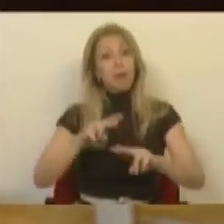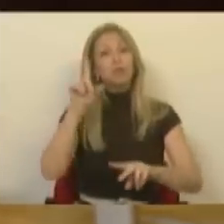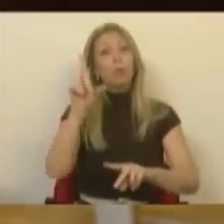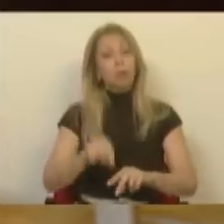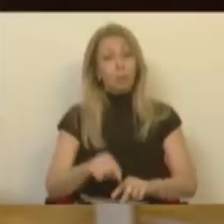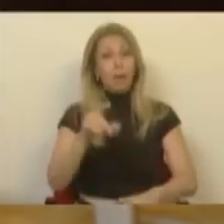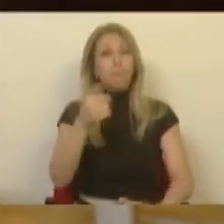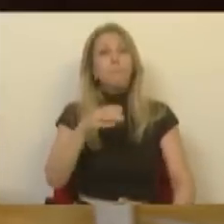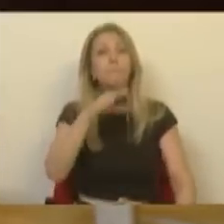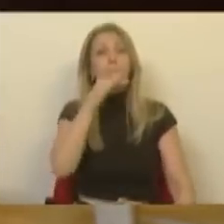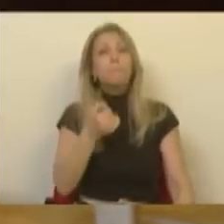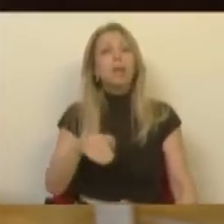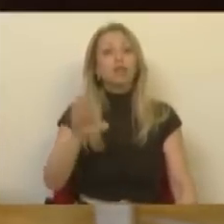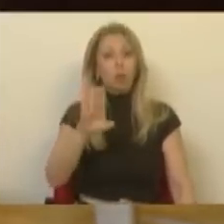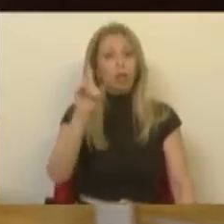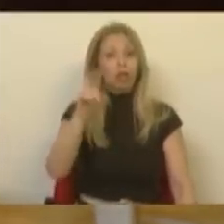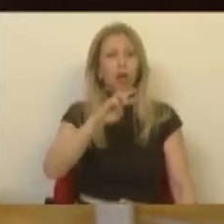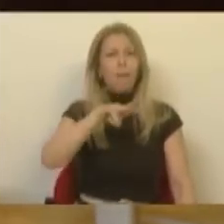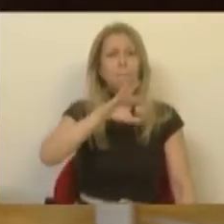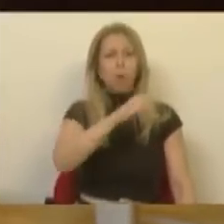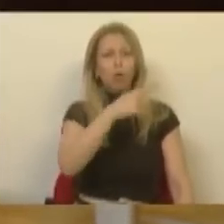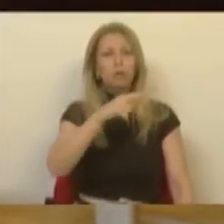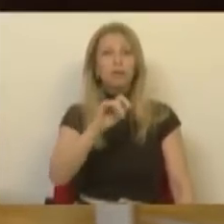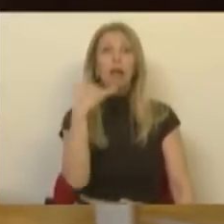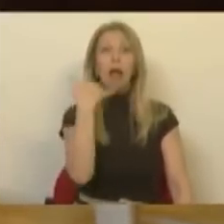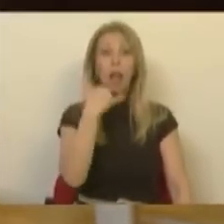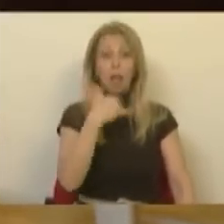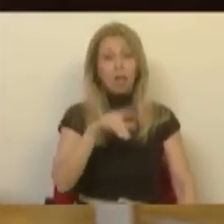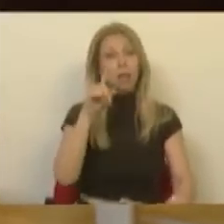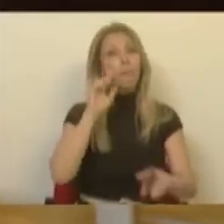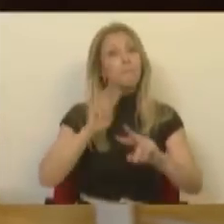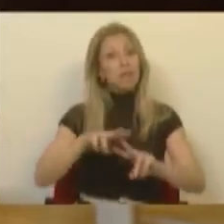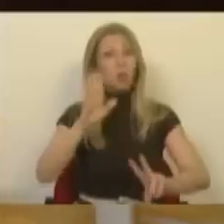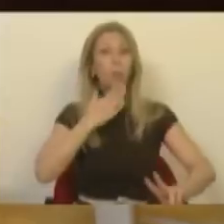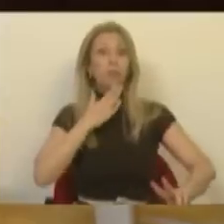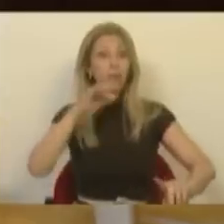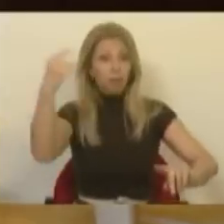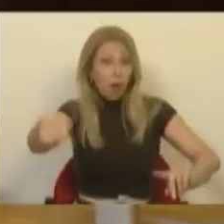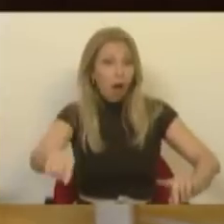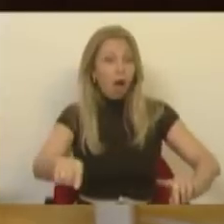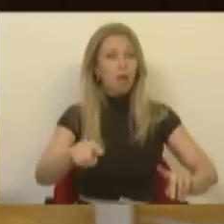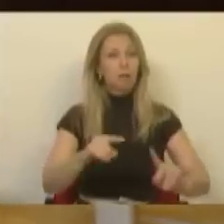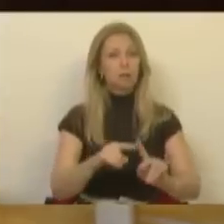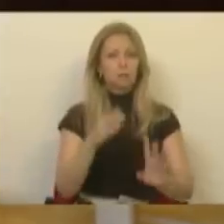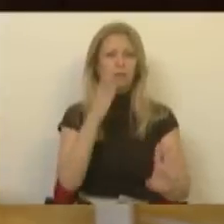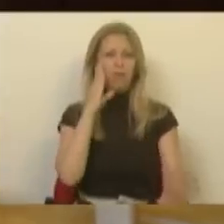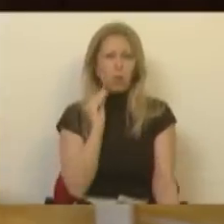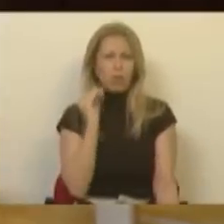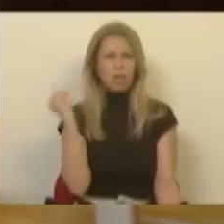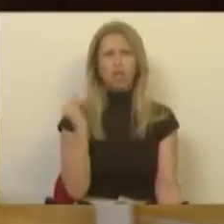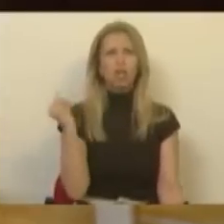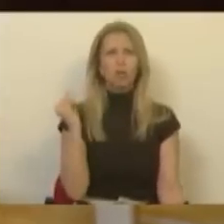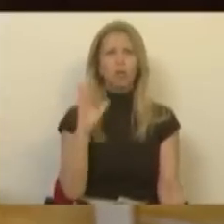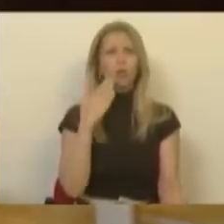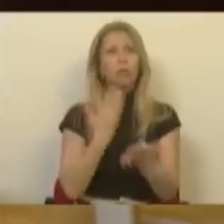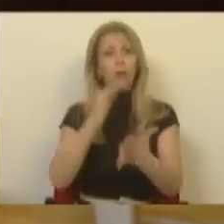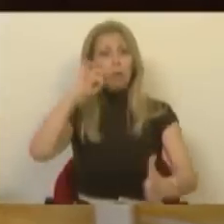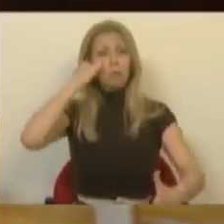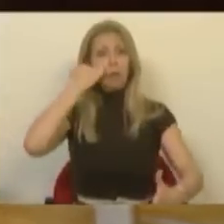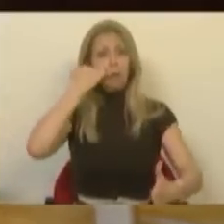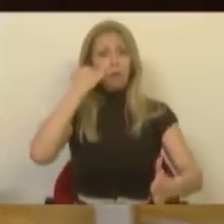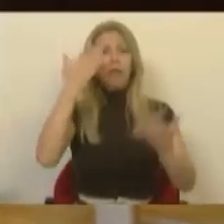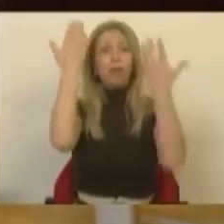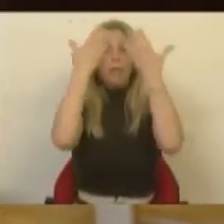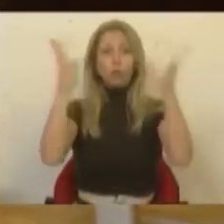tínhamos tido isso em Monte Alegre penso que está em prisão preventiva também isto tem vergonha as instituições coloca em causa à democracia